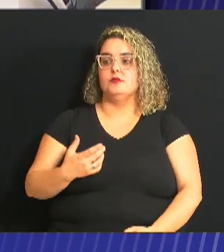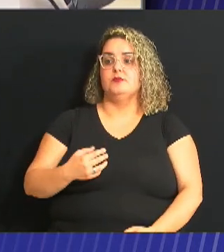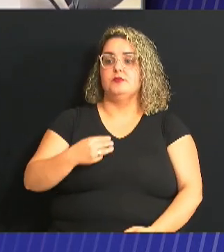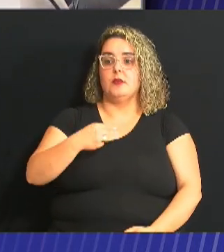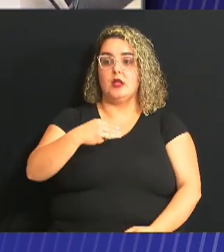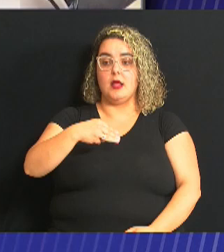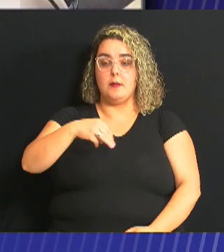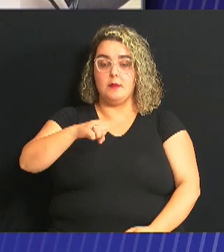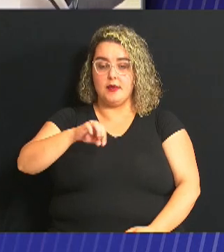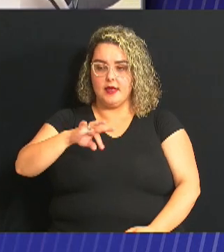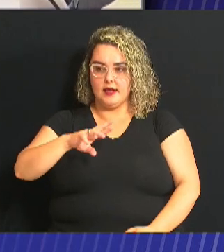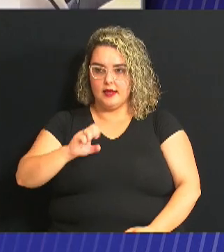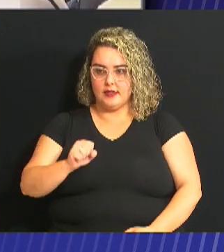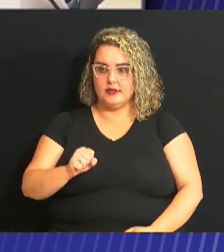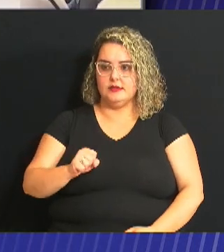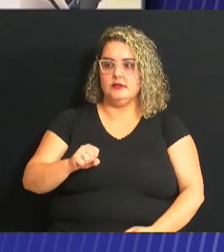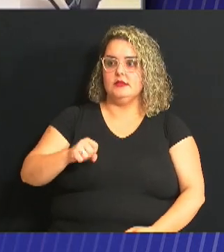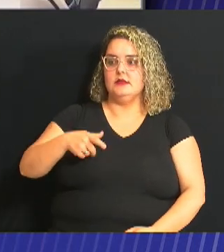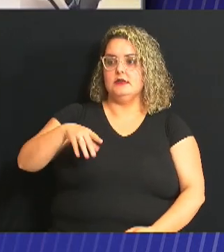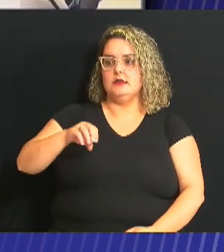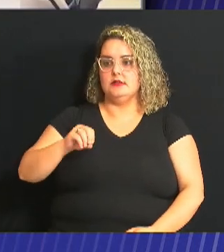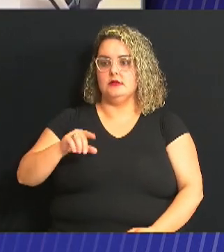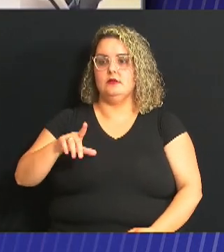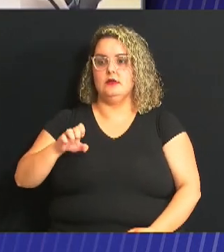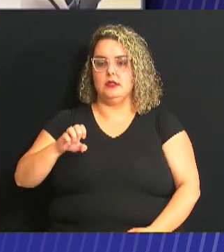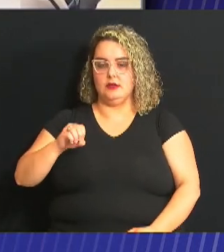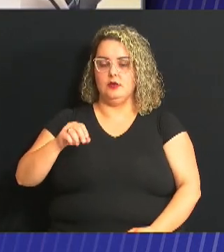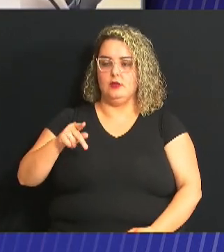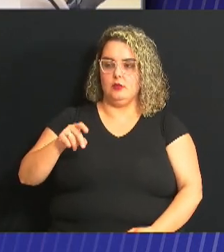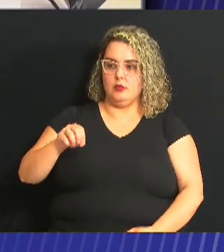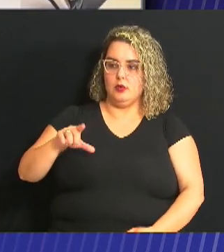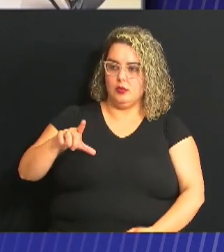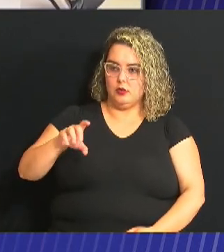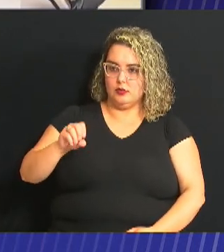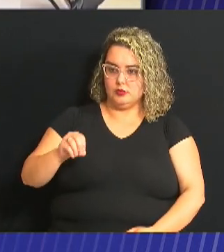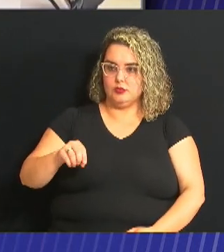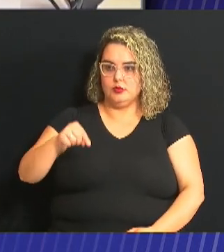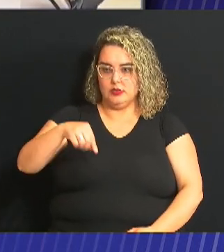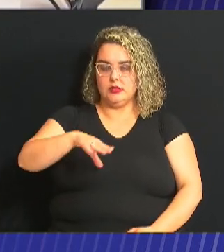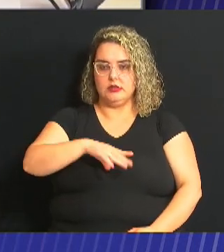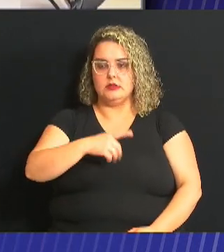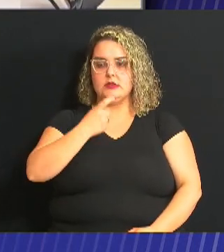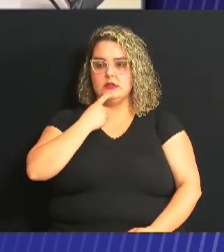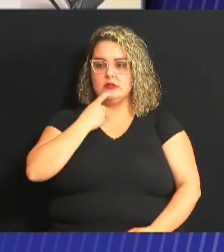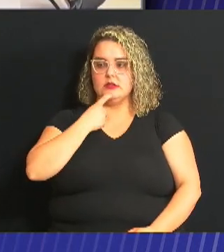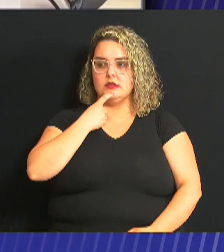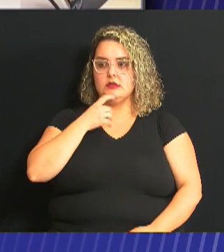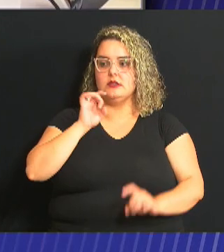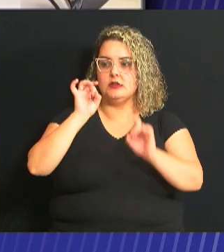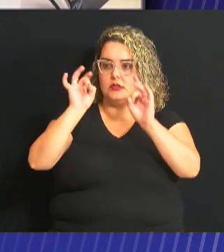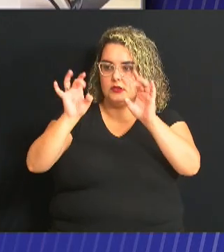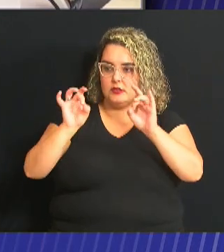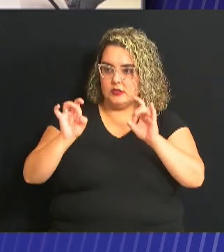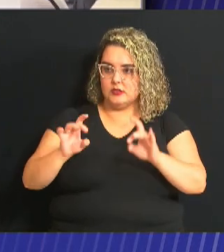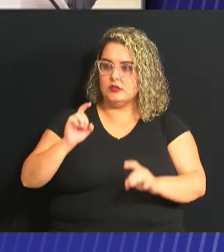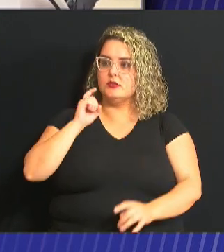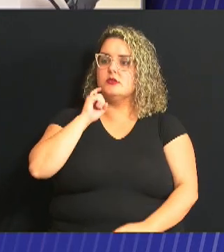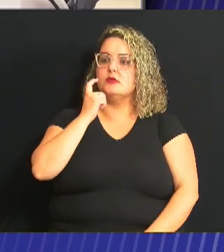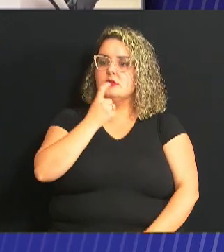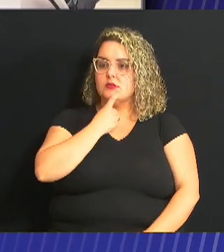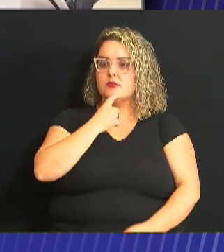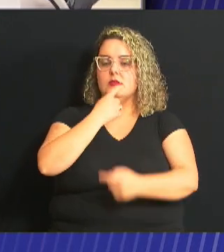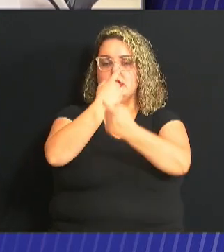odontologia pela São Leopoldo Mandique, aqui de Campinas, especialista em ortodontia pela PUC